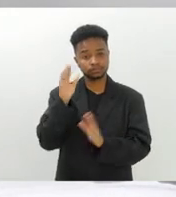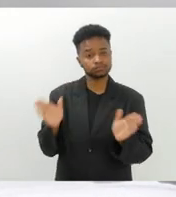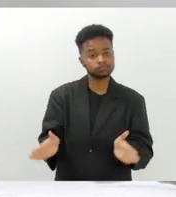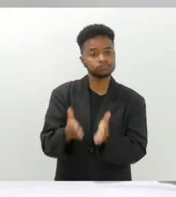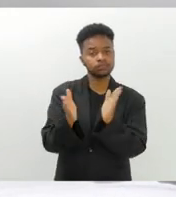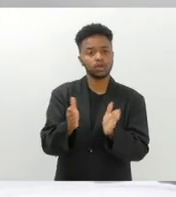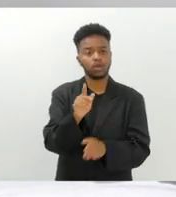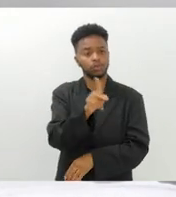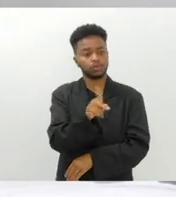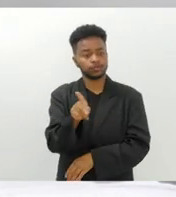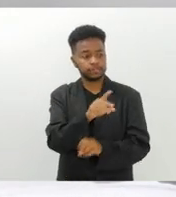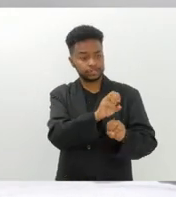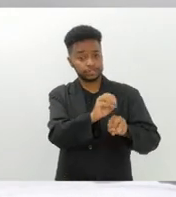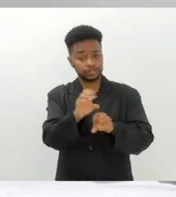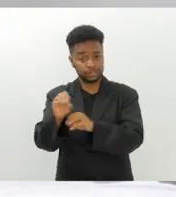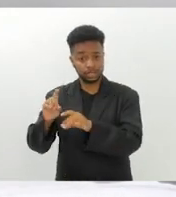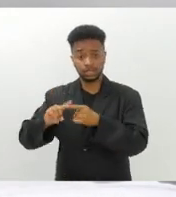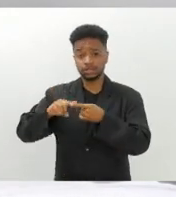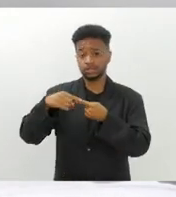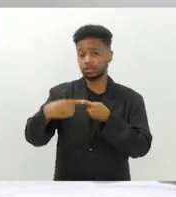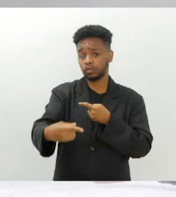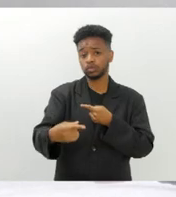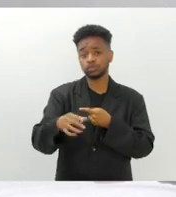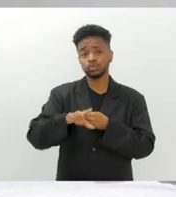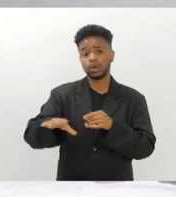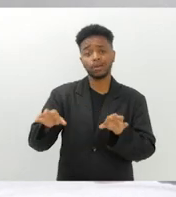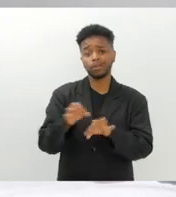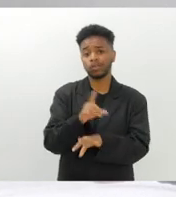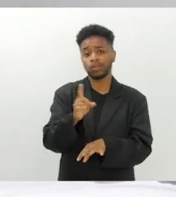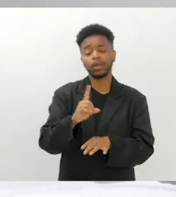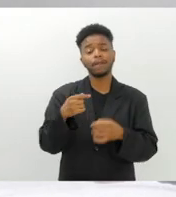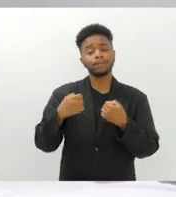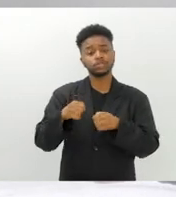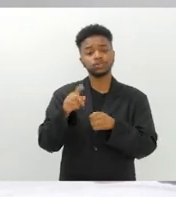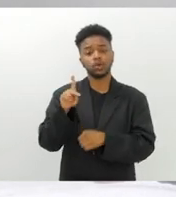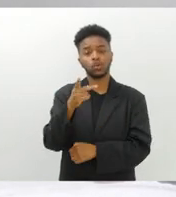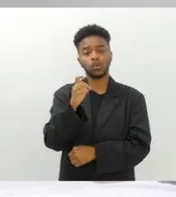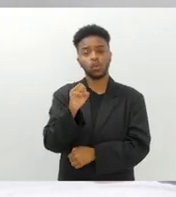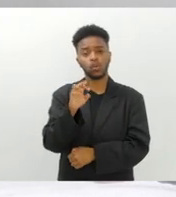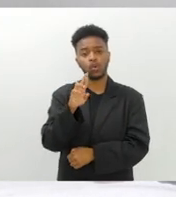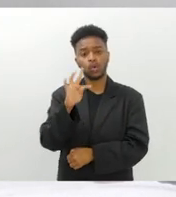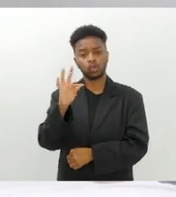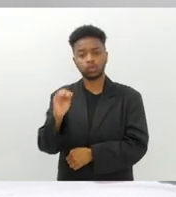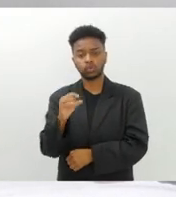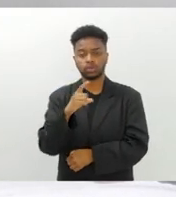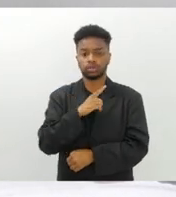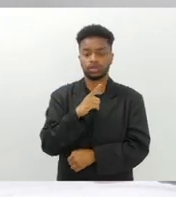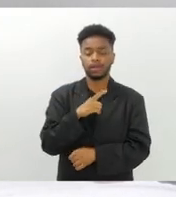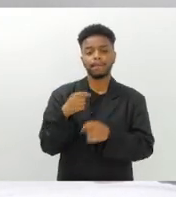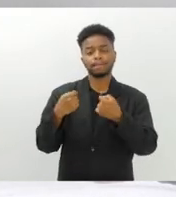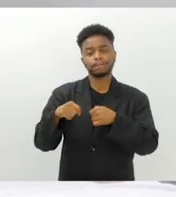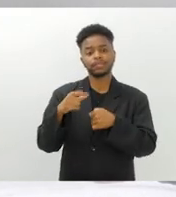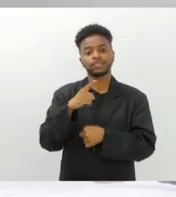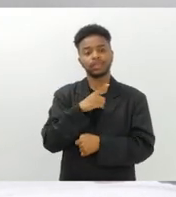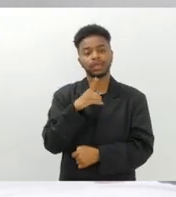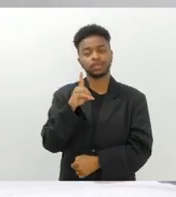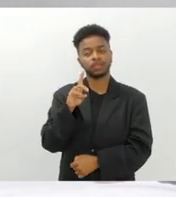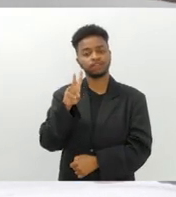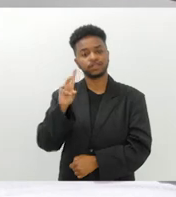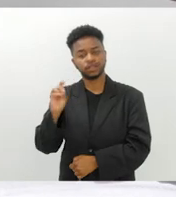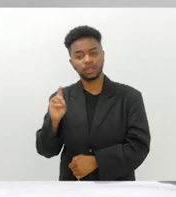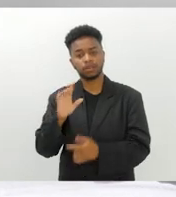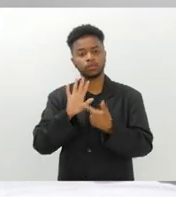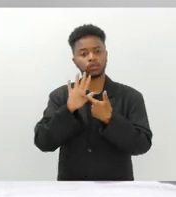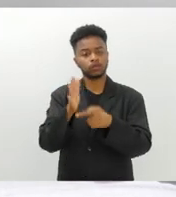dar. E depois também não bastava o professor, você tinha que ter um horto, você tinha que ter um DVD sobre algum